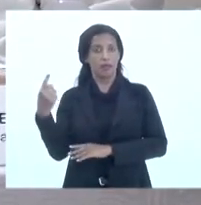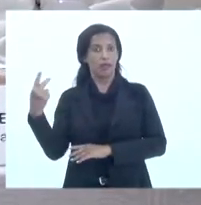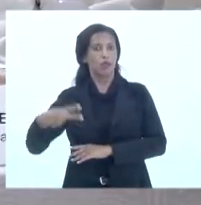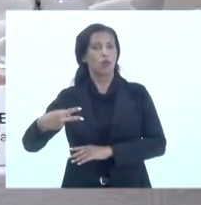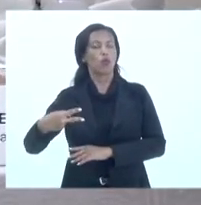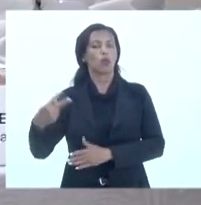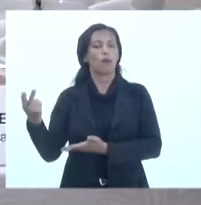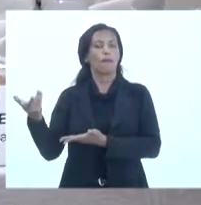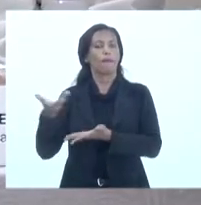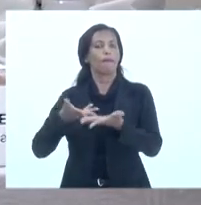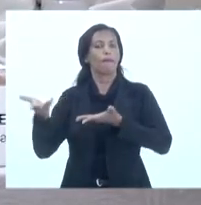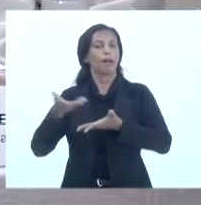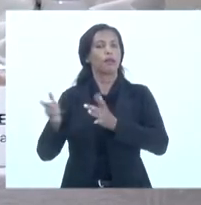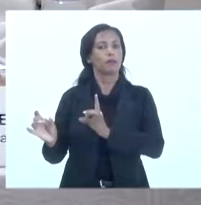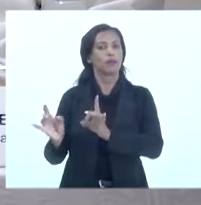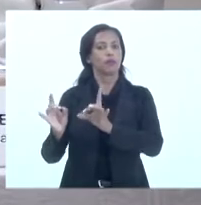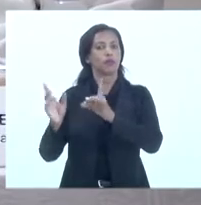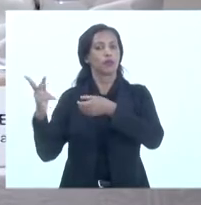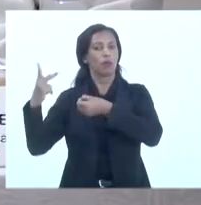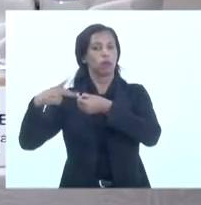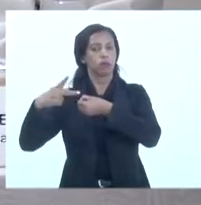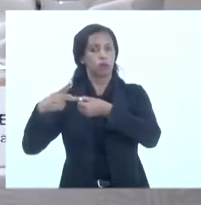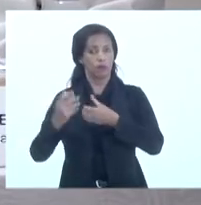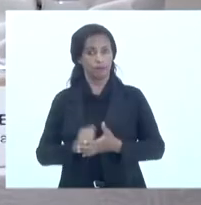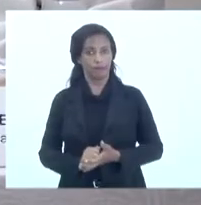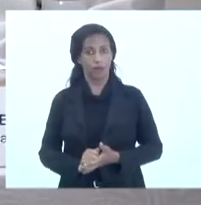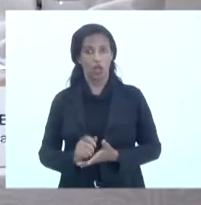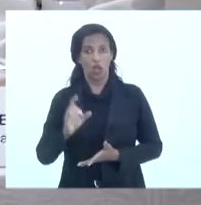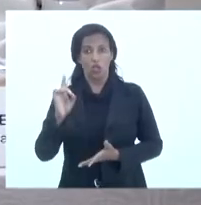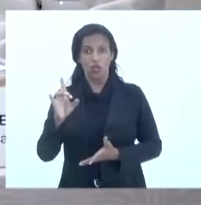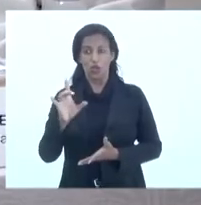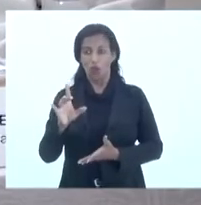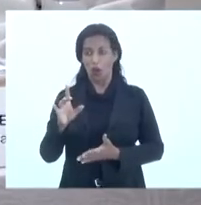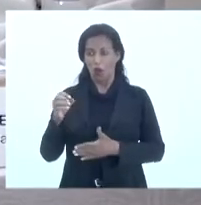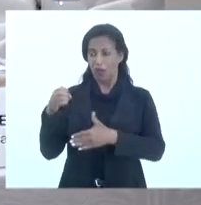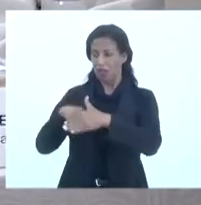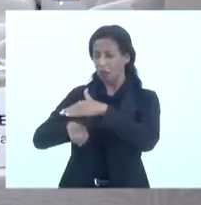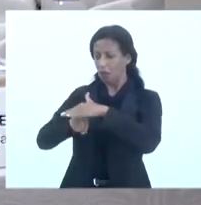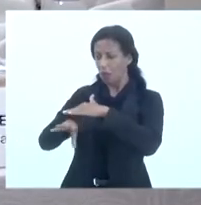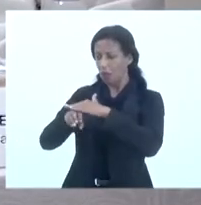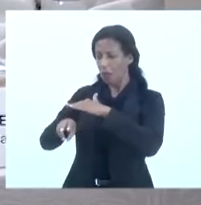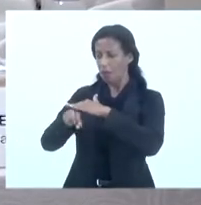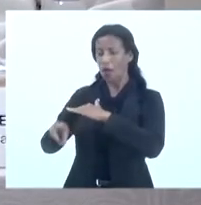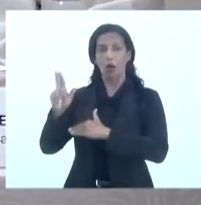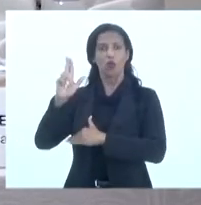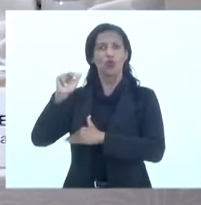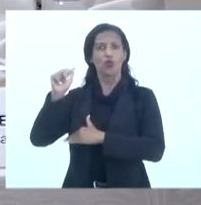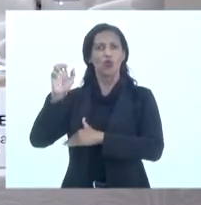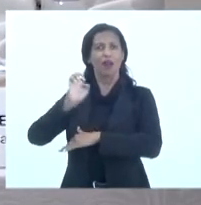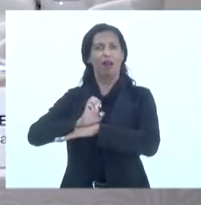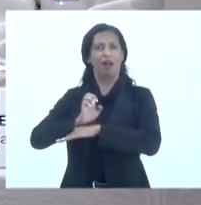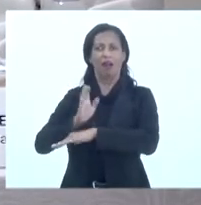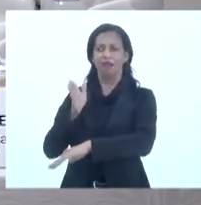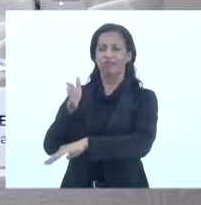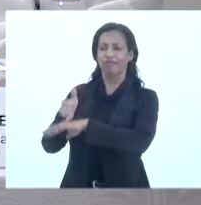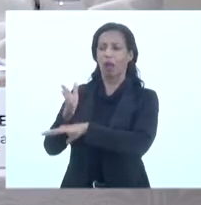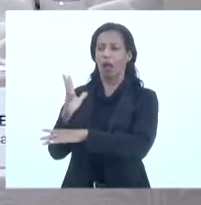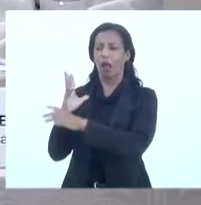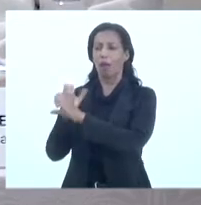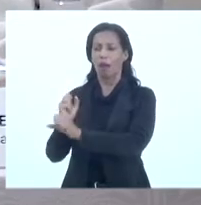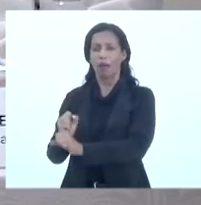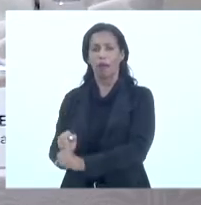2/3 são participação especial. Só que é uma caixa preta. Nunca o Estado teve acesso à contabilidade.